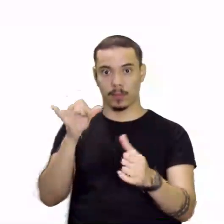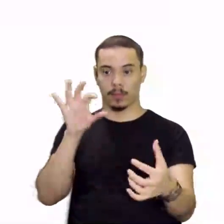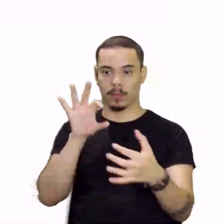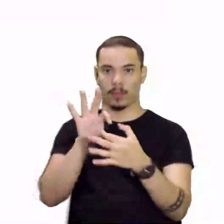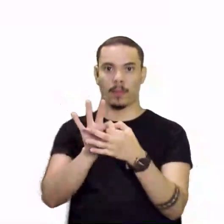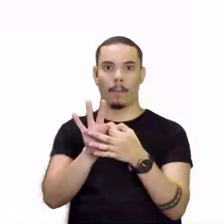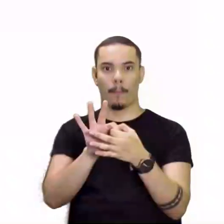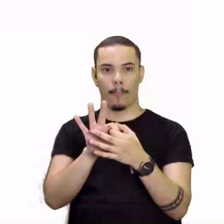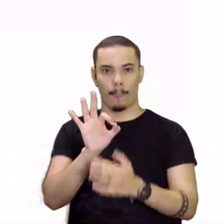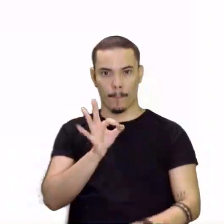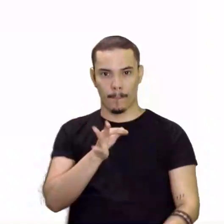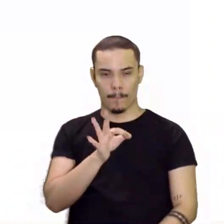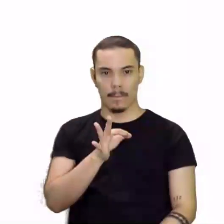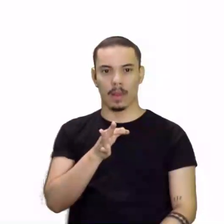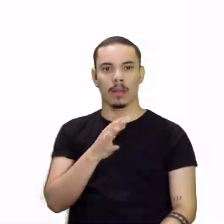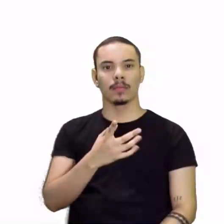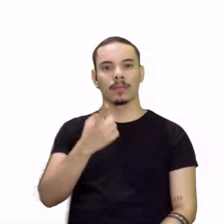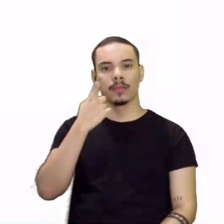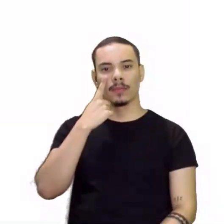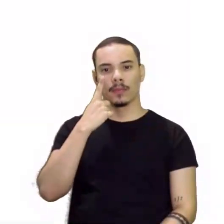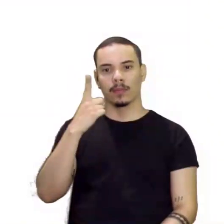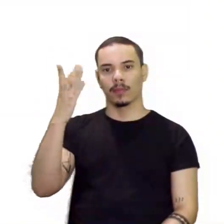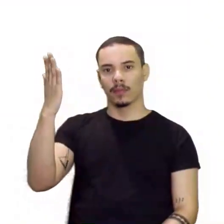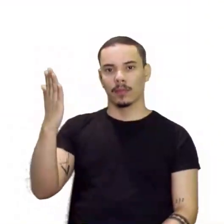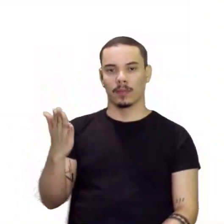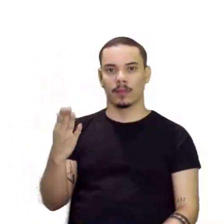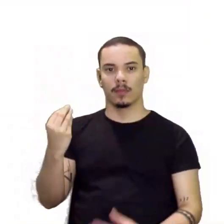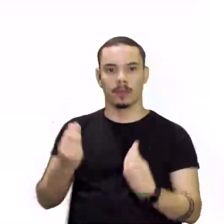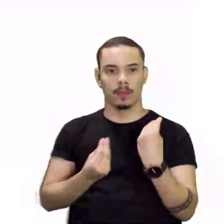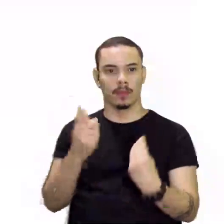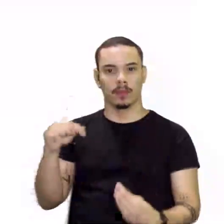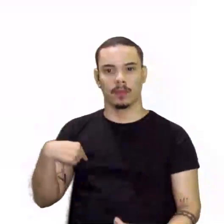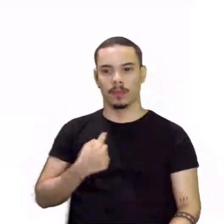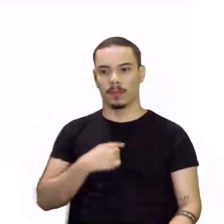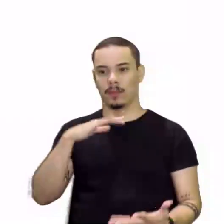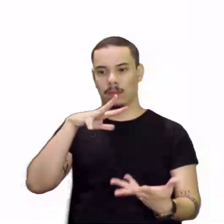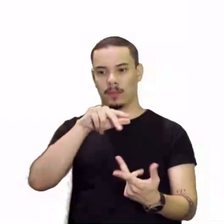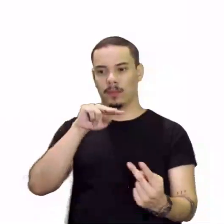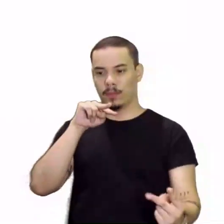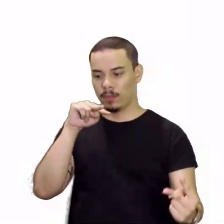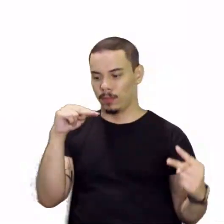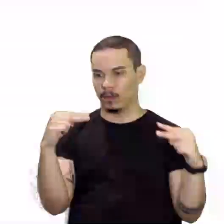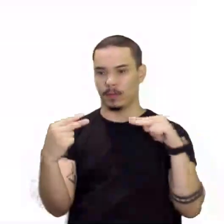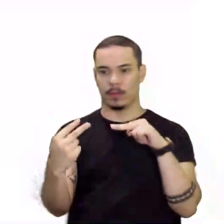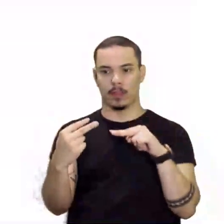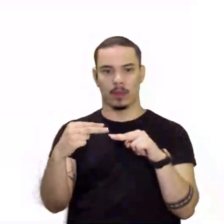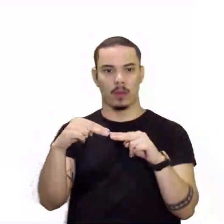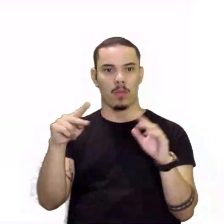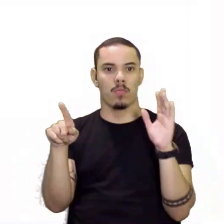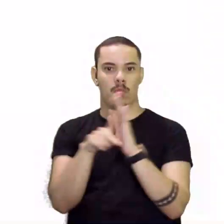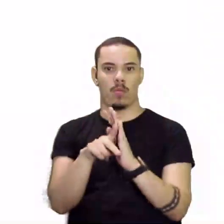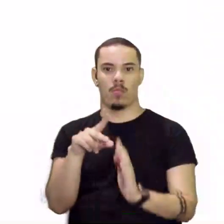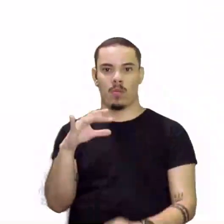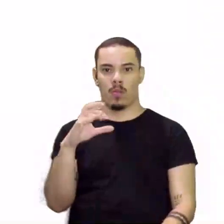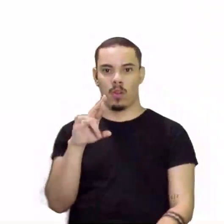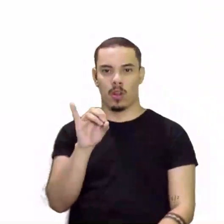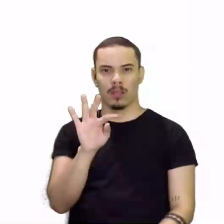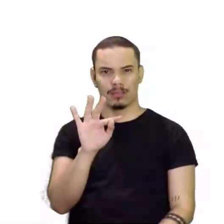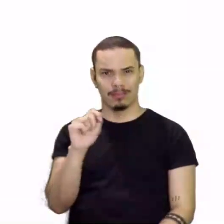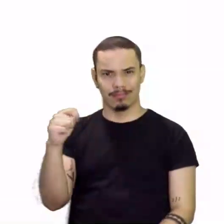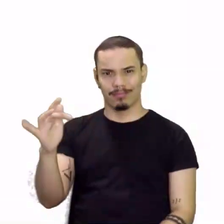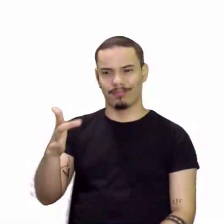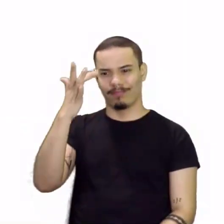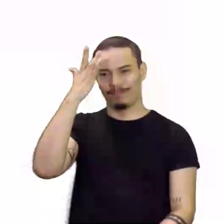químicas, beleza? Observe aqui como é que nós estamos vendo a Terra aqui, ó, divisão da crosta. Professor, precisa memorizar